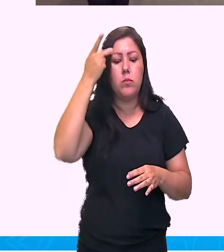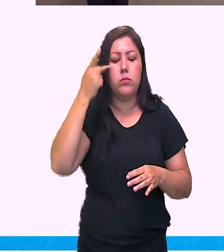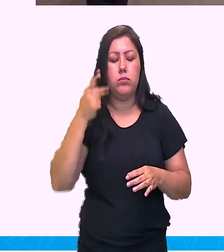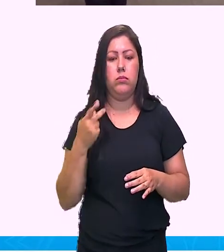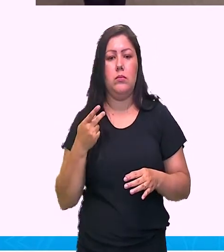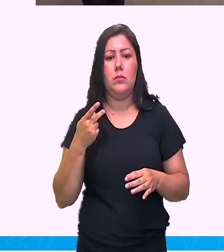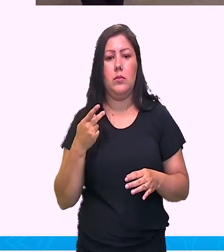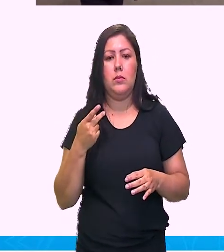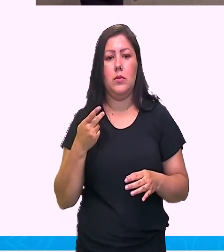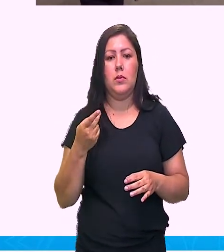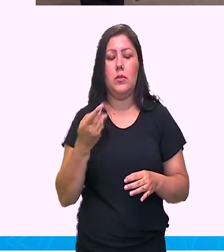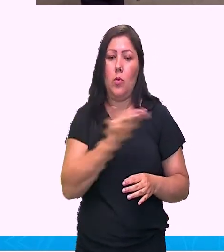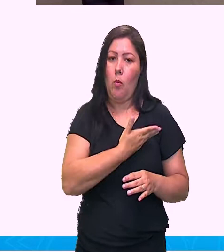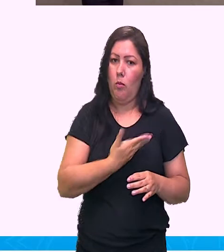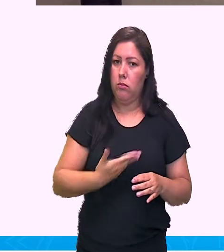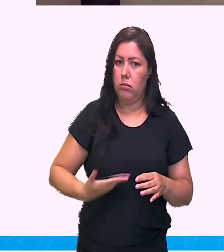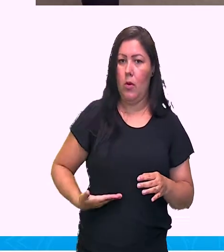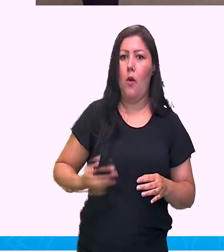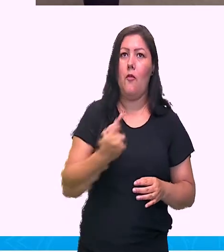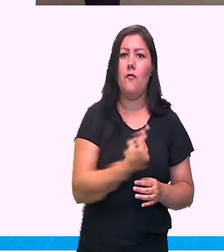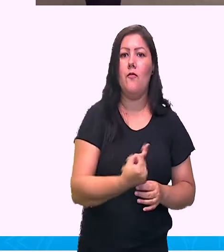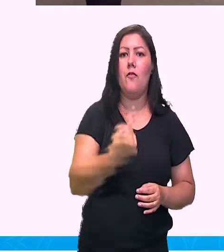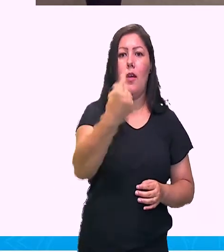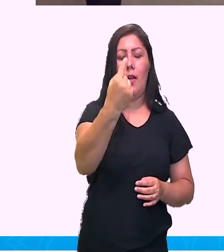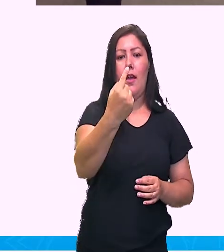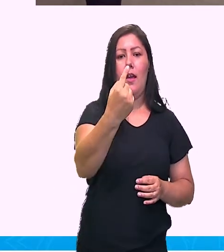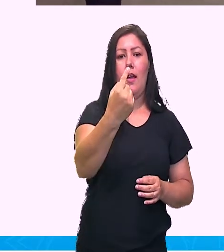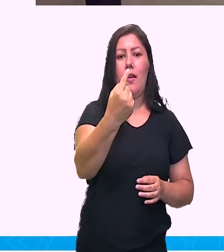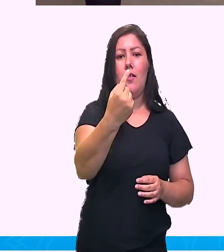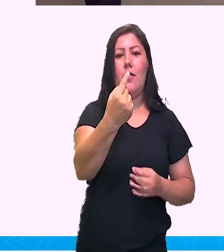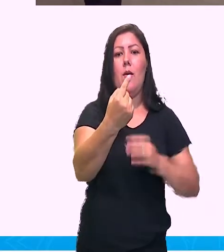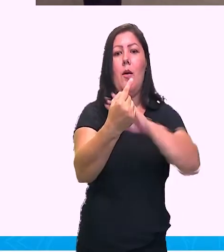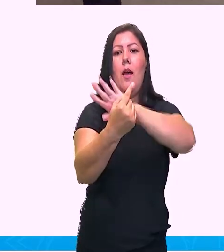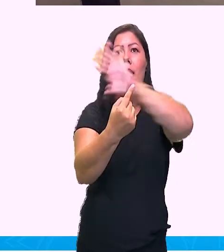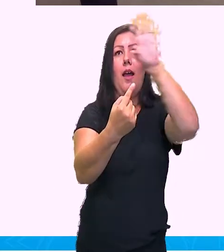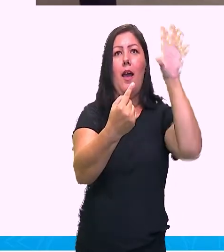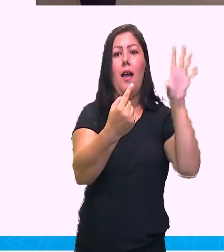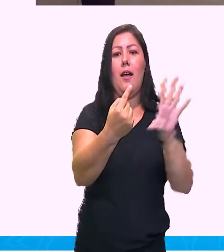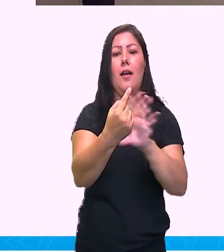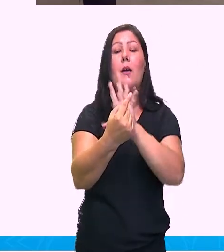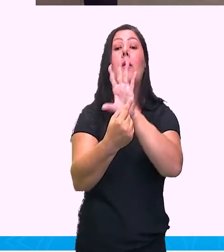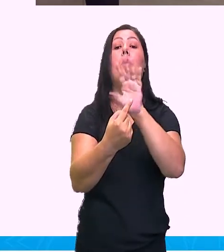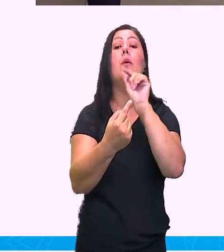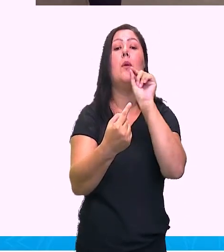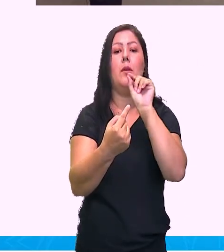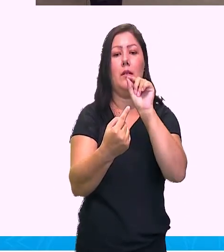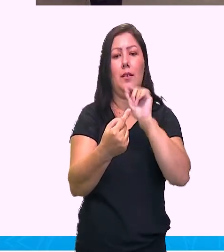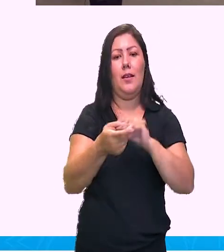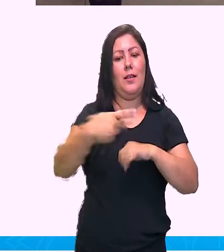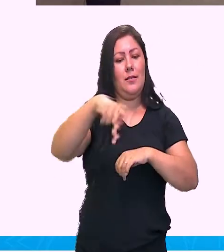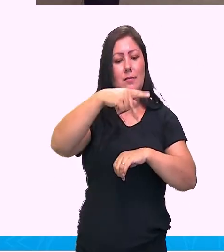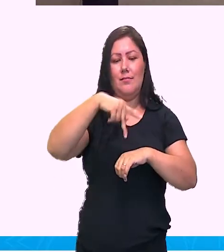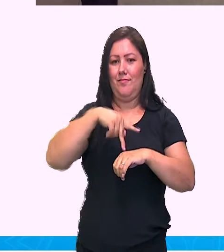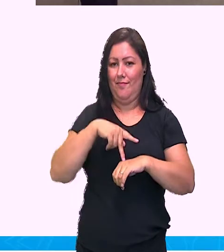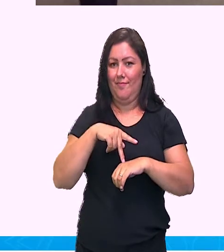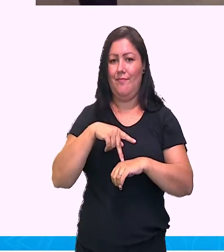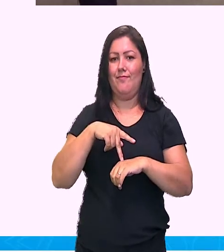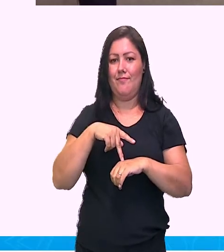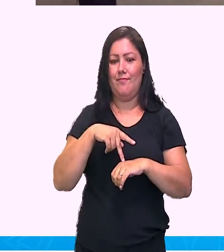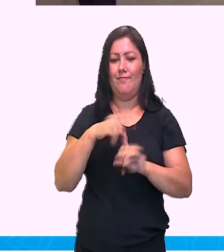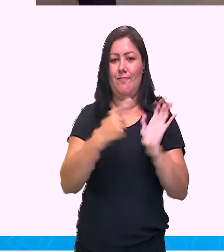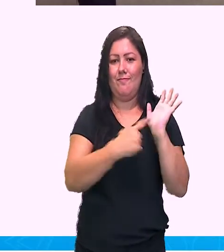não uma pessoa, mas o país, tá? Então, as relações entre os países